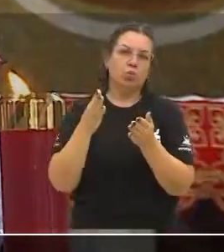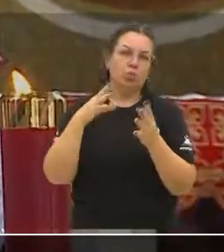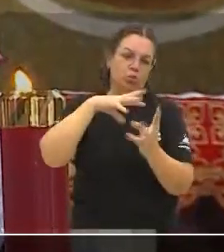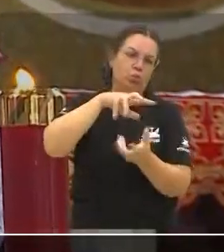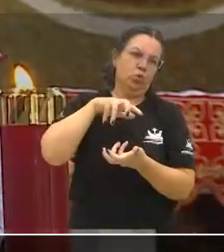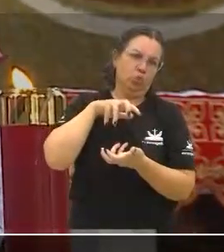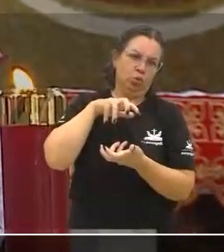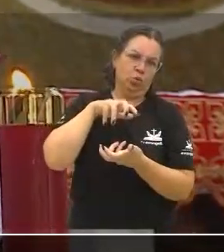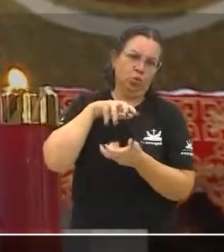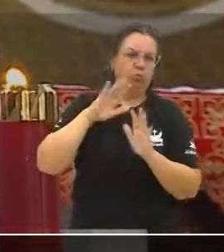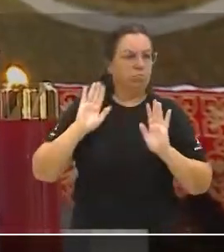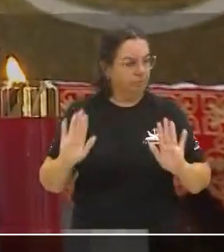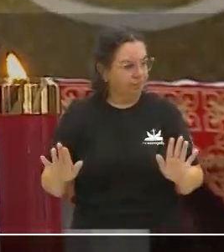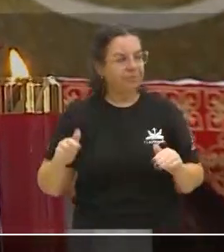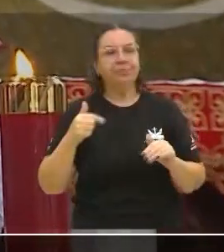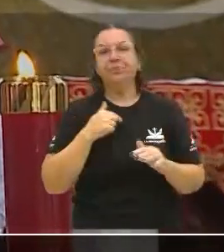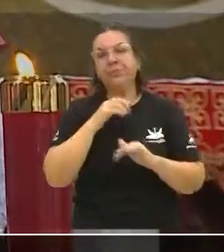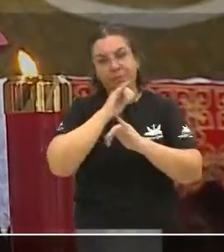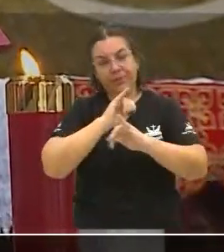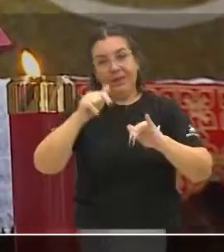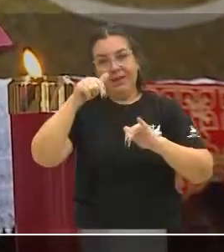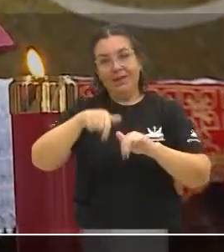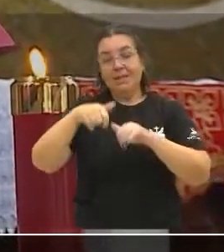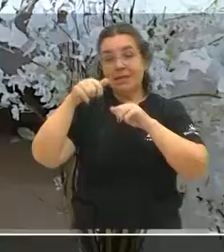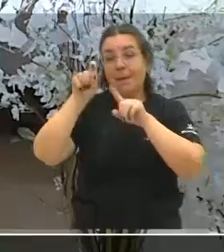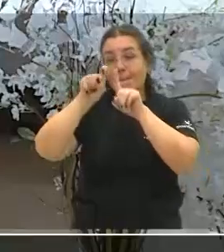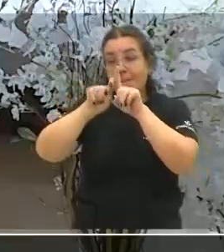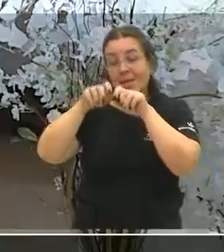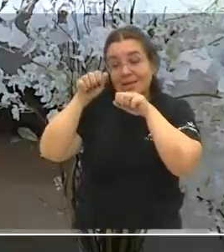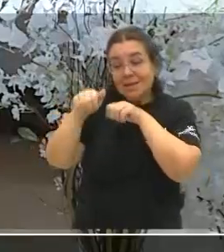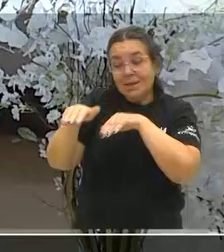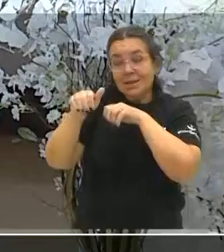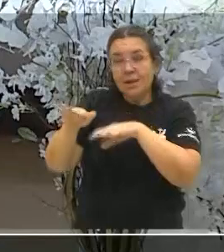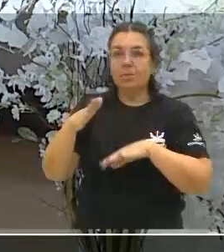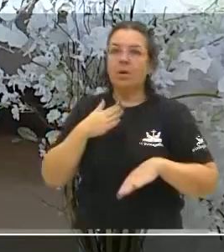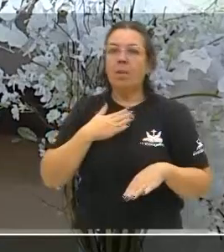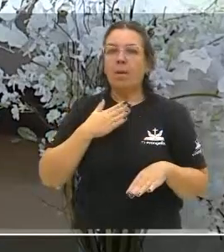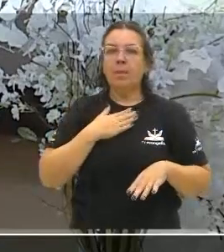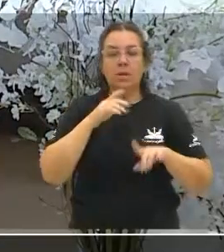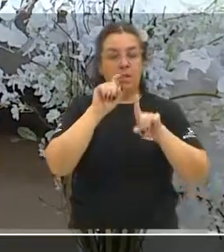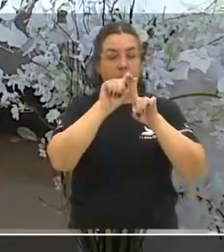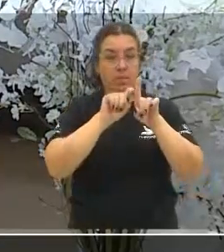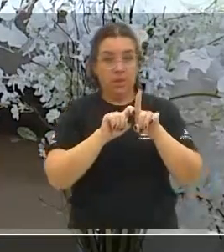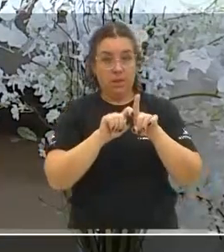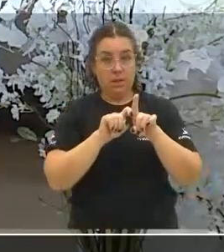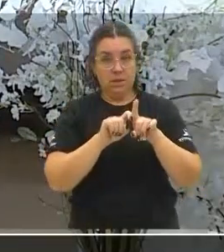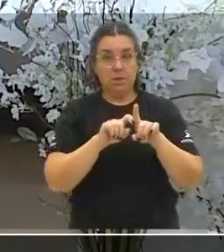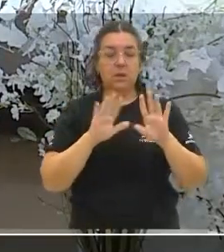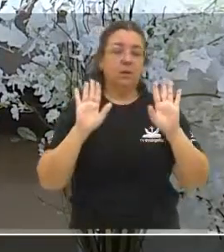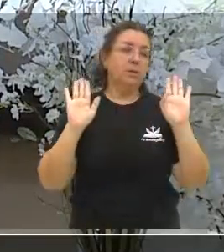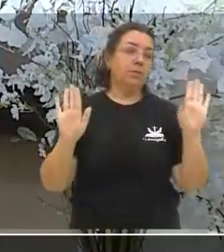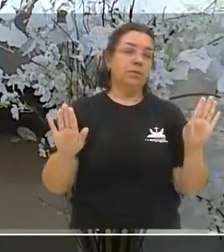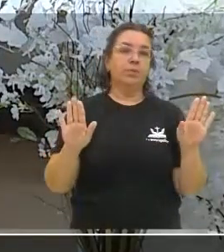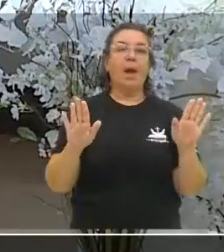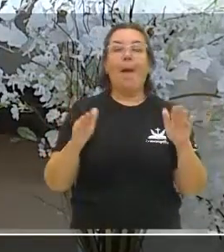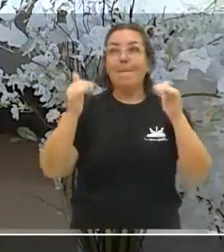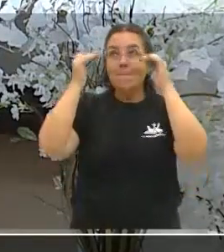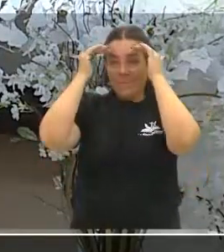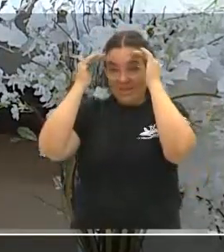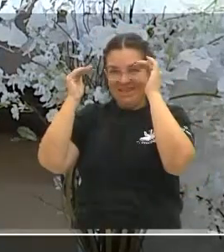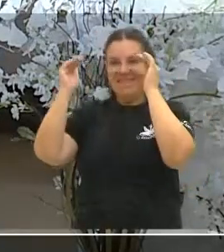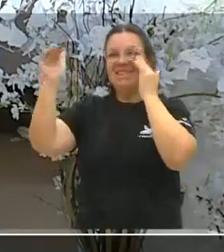dito que nesse mês de setembro, que para mim é um mês devocional, um